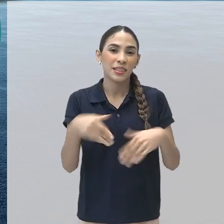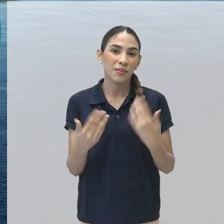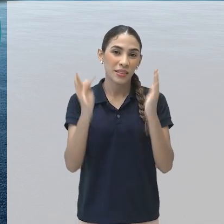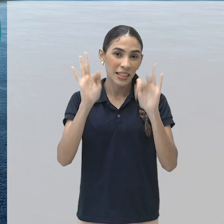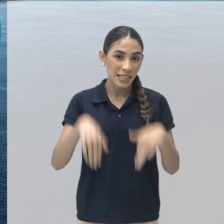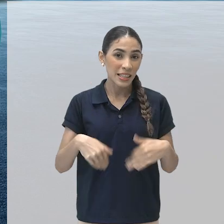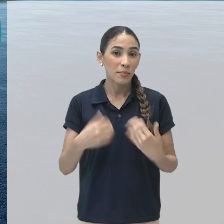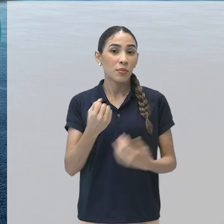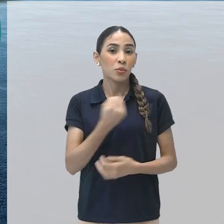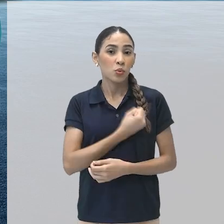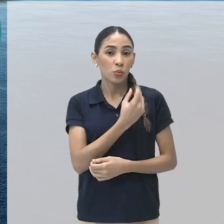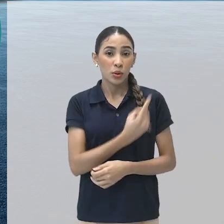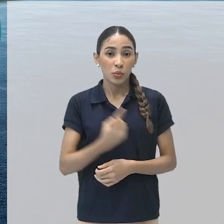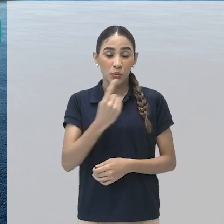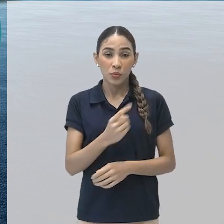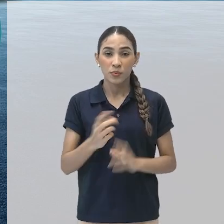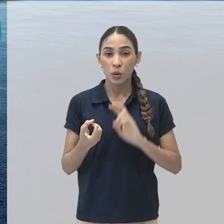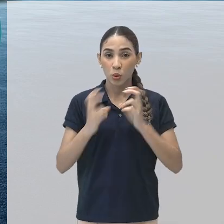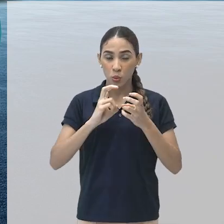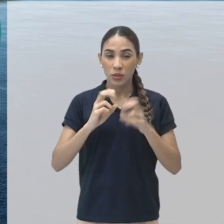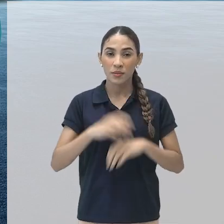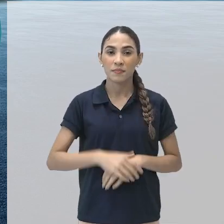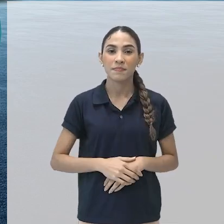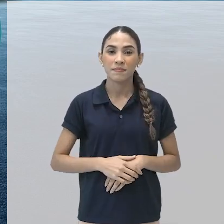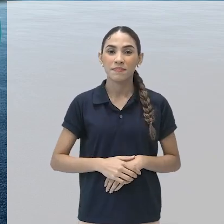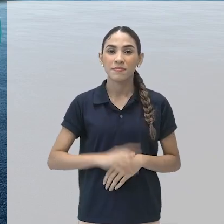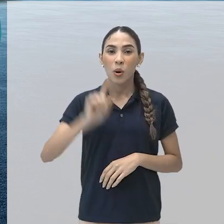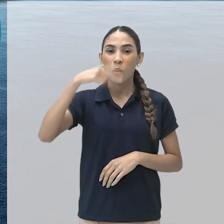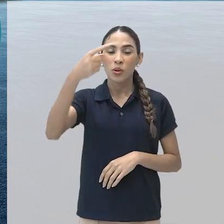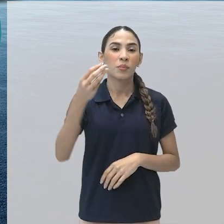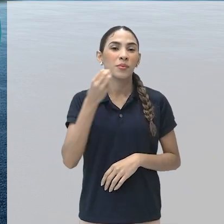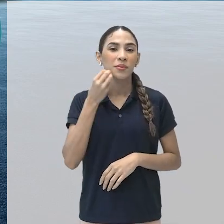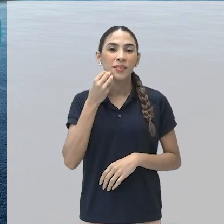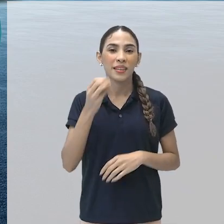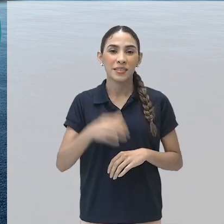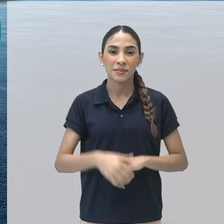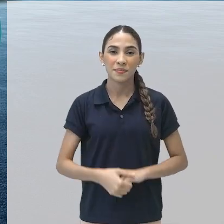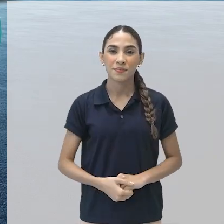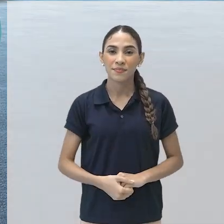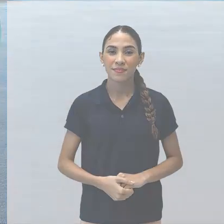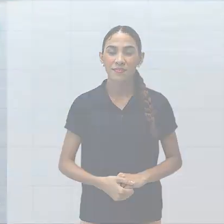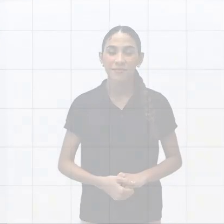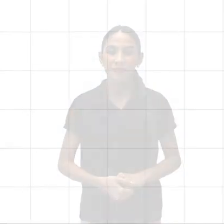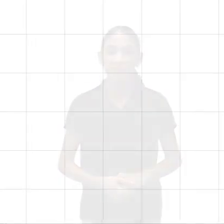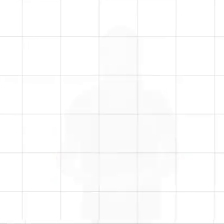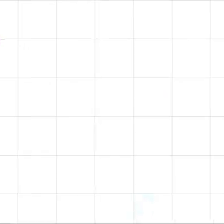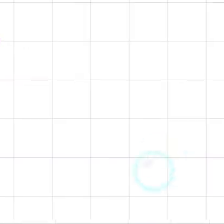finalizamos a nossa aula de lutas por aqui e a gente se encontra numa próxima oportunidade.